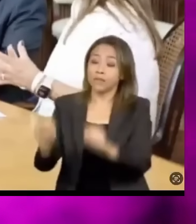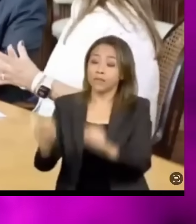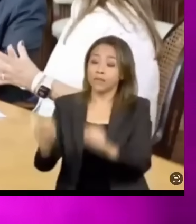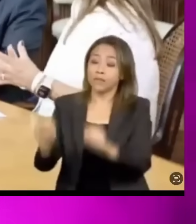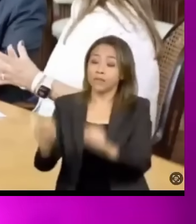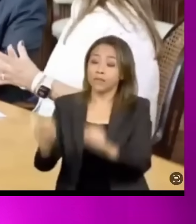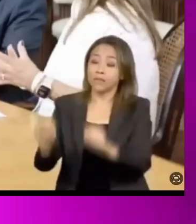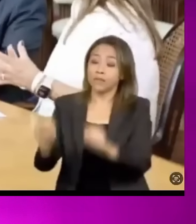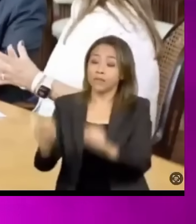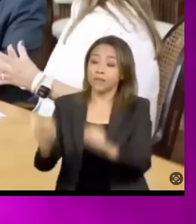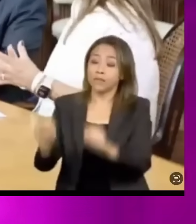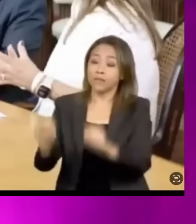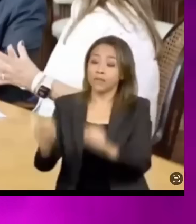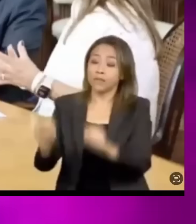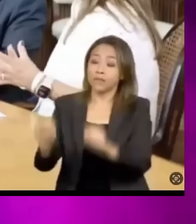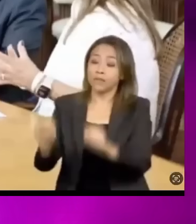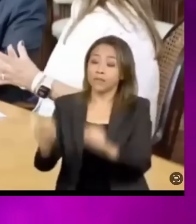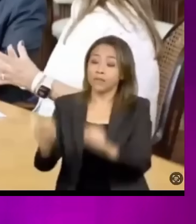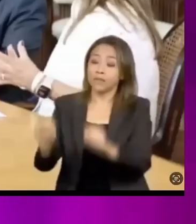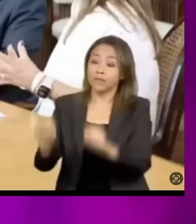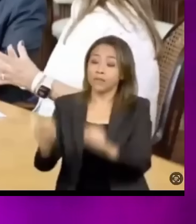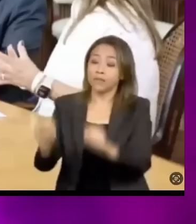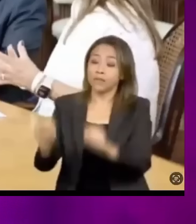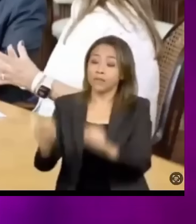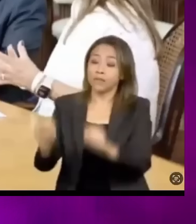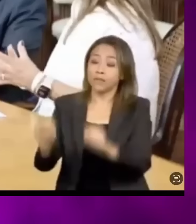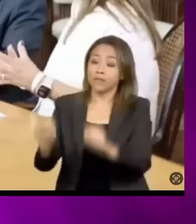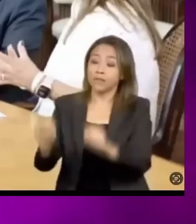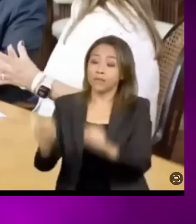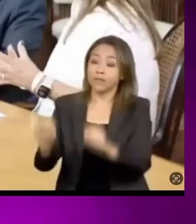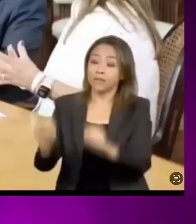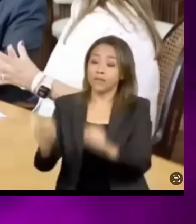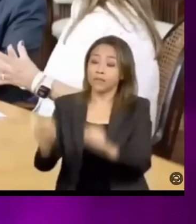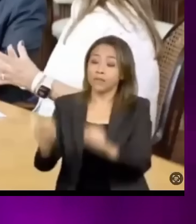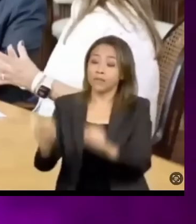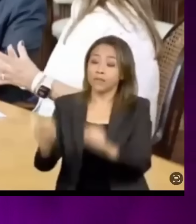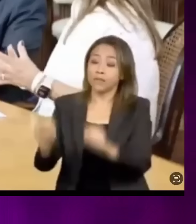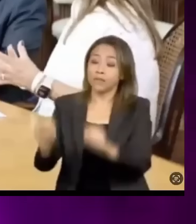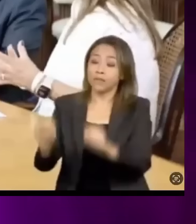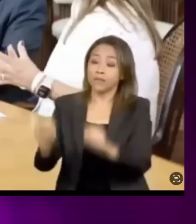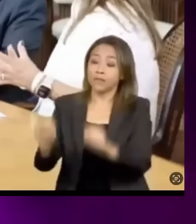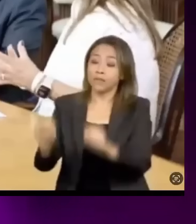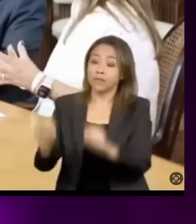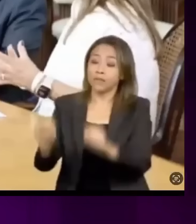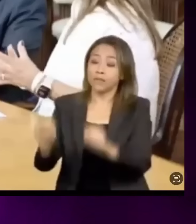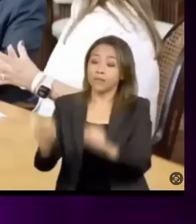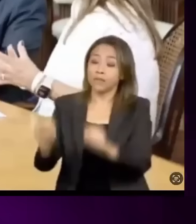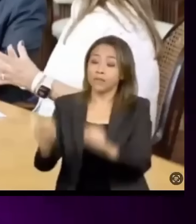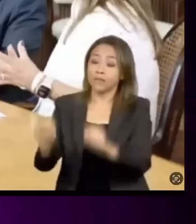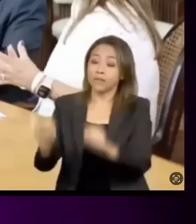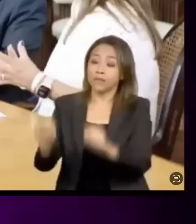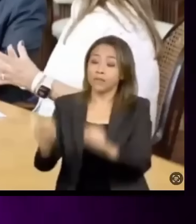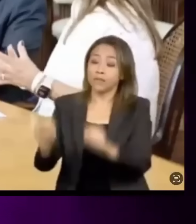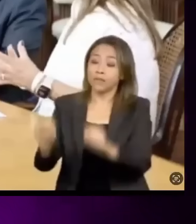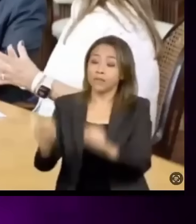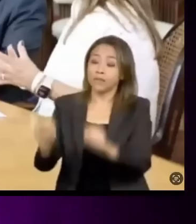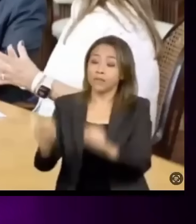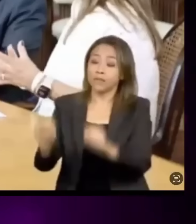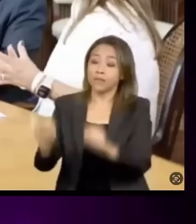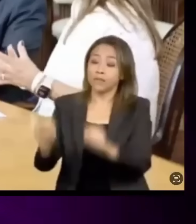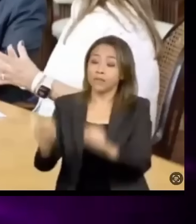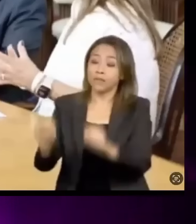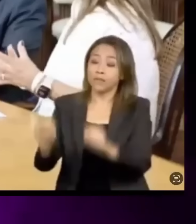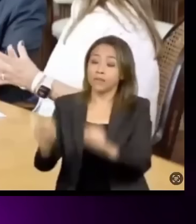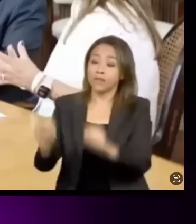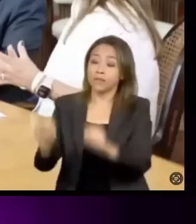o jornalista, hein? Olha lá, falando em regular, em censurar, e ele, sim, sim. Lógico que ele vai falar que sim, né? Olha onde ele tá, né? Pra quem ele